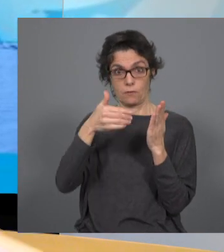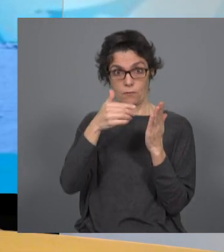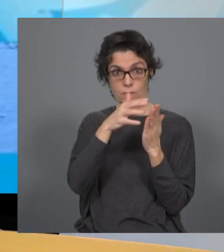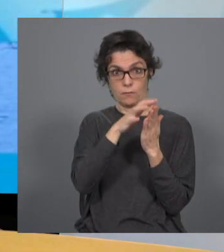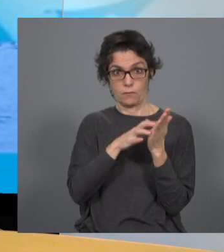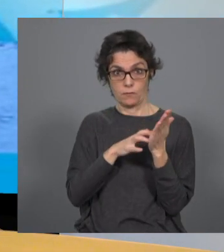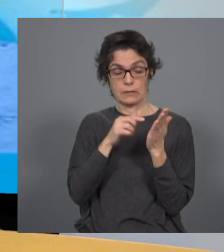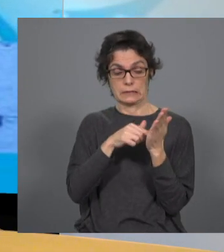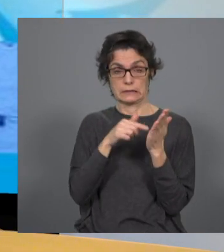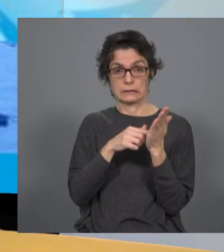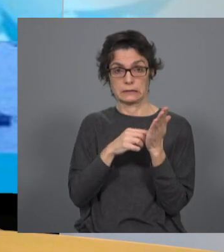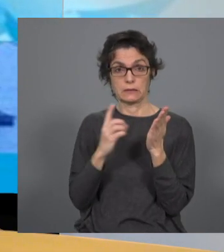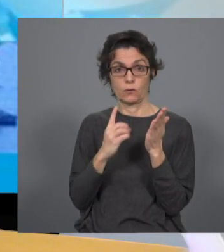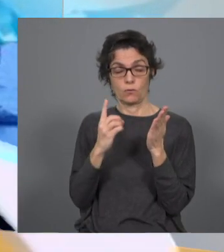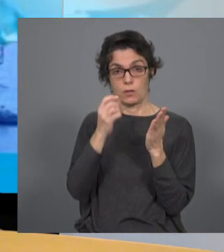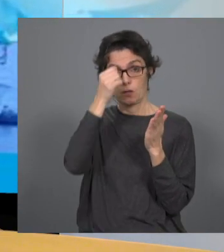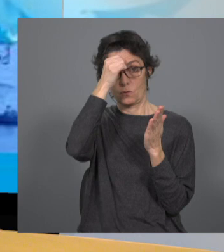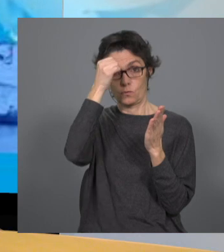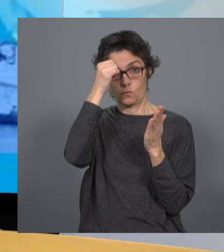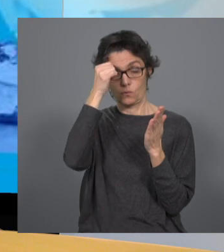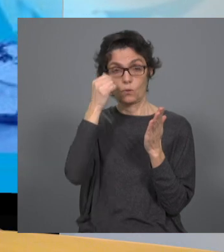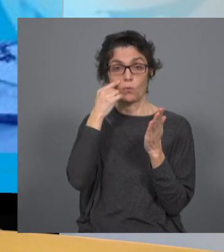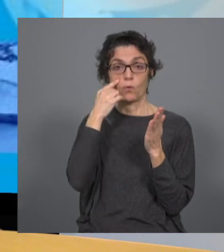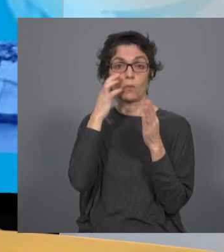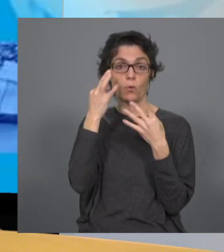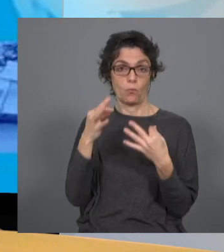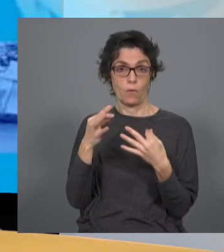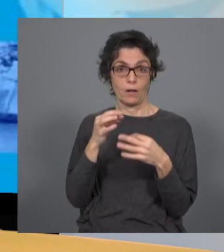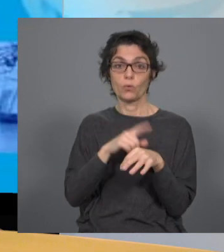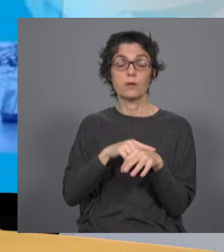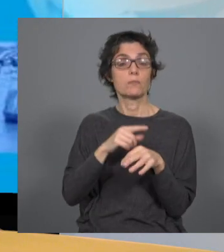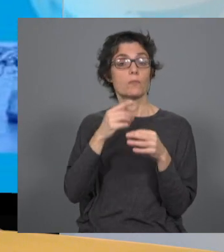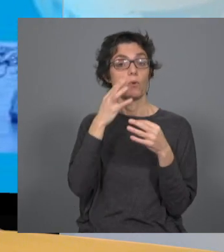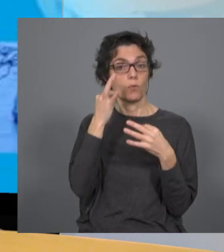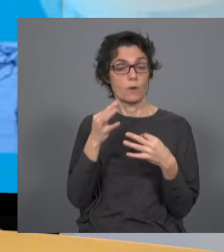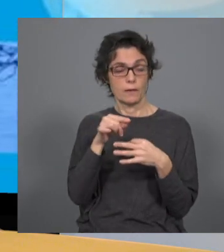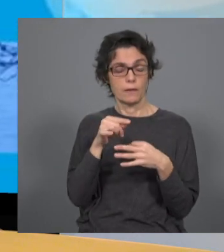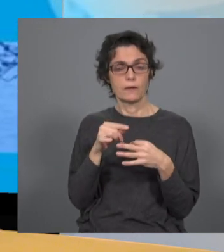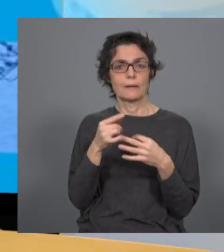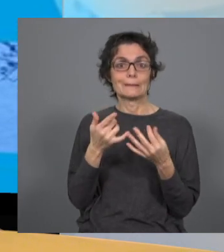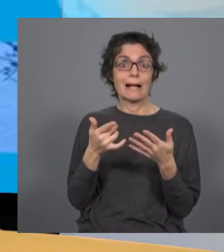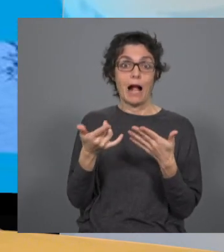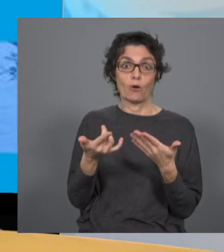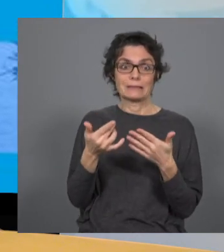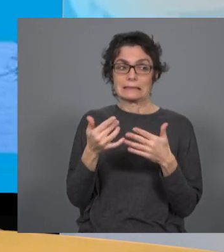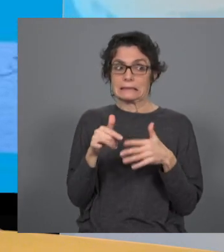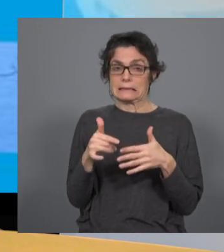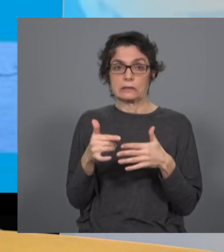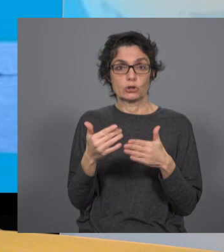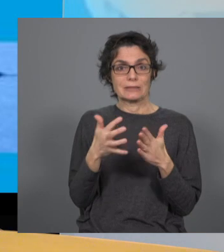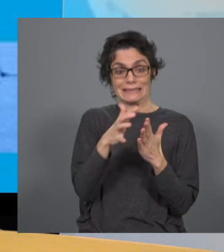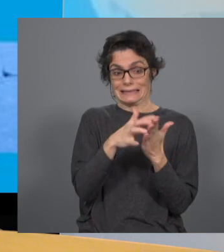sexto domingo do tempo comum. Aqui por um constrangimento técnico não vamos ter a